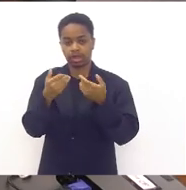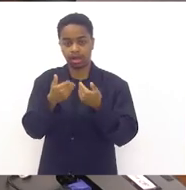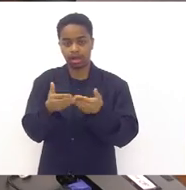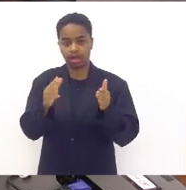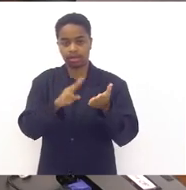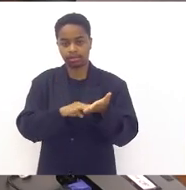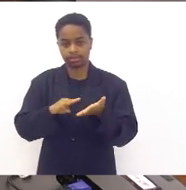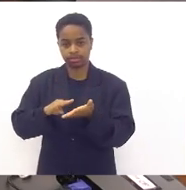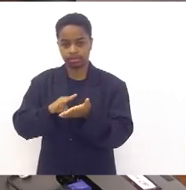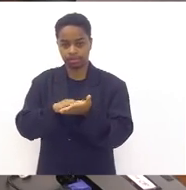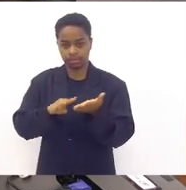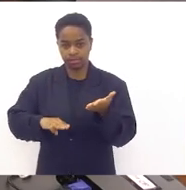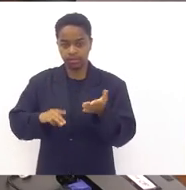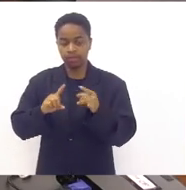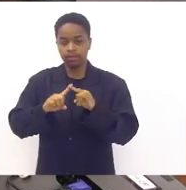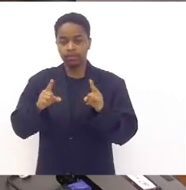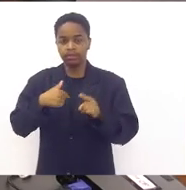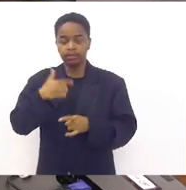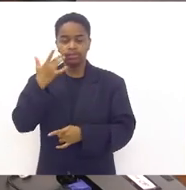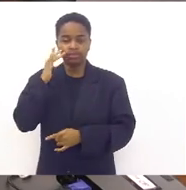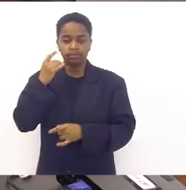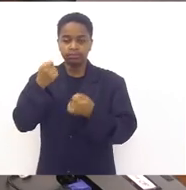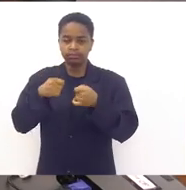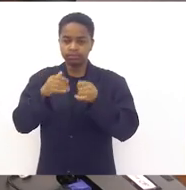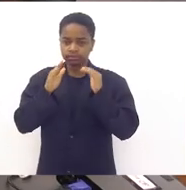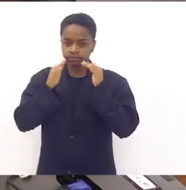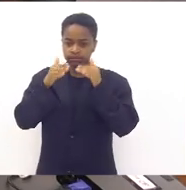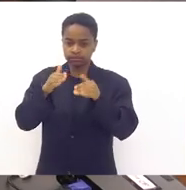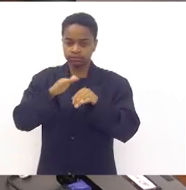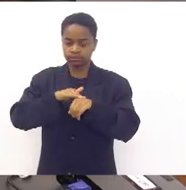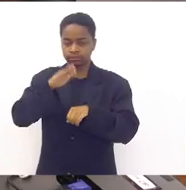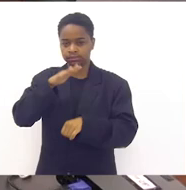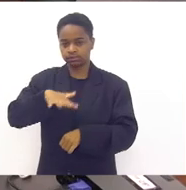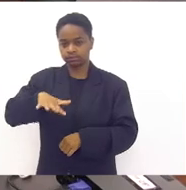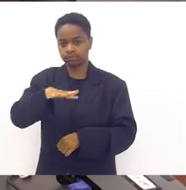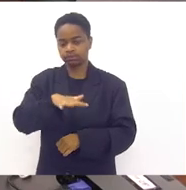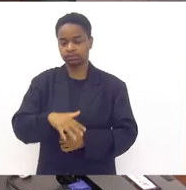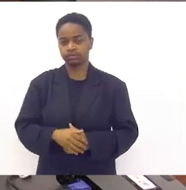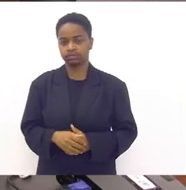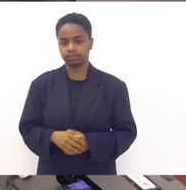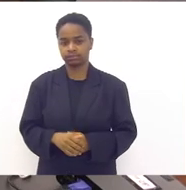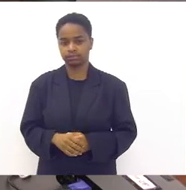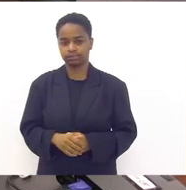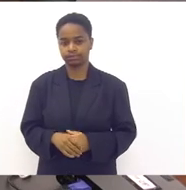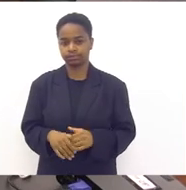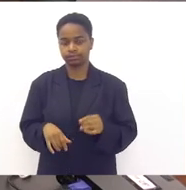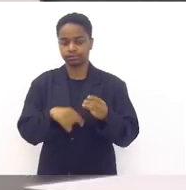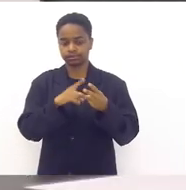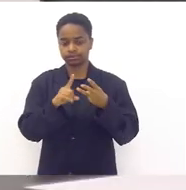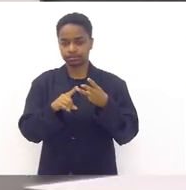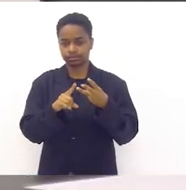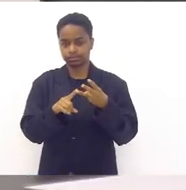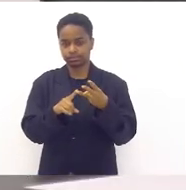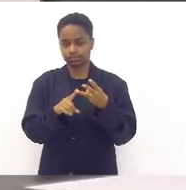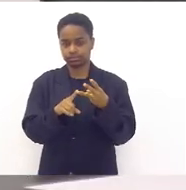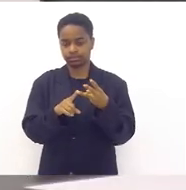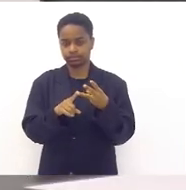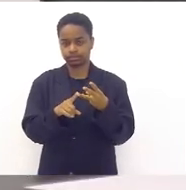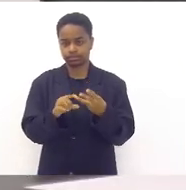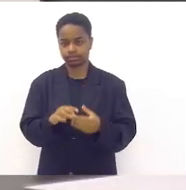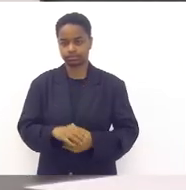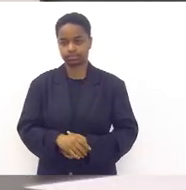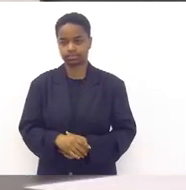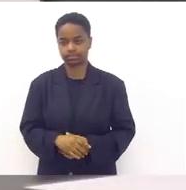gente tem que se deter mais nessa questão. E a terceira coisa, assim,